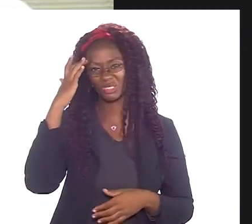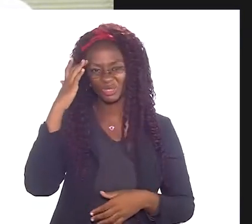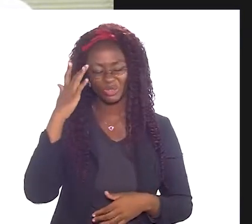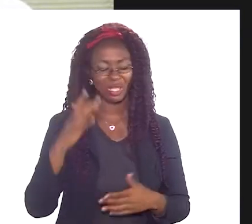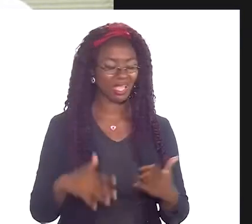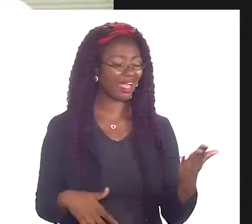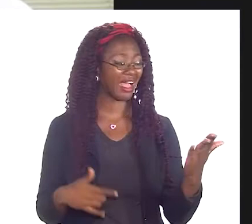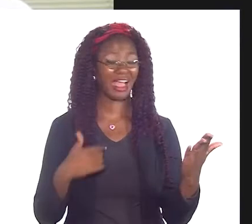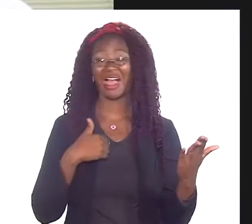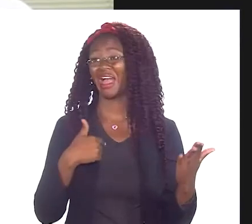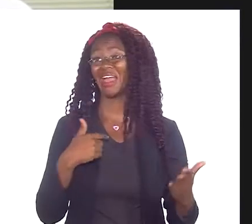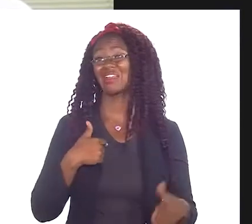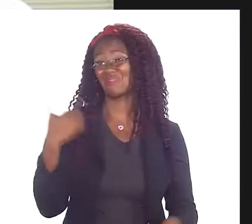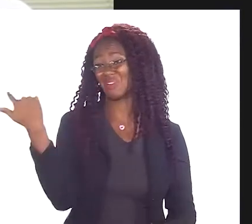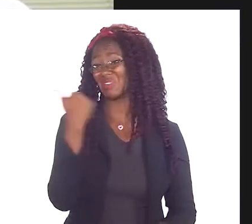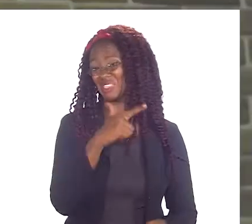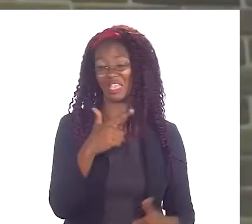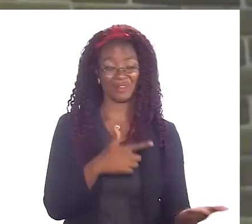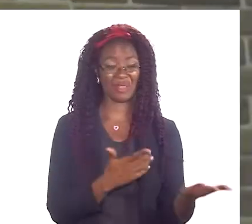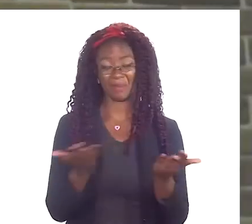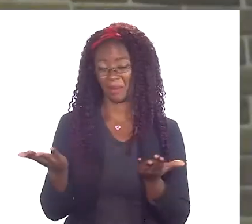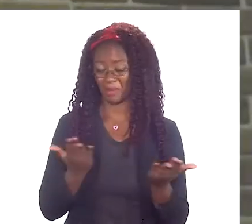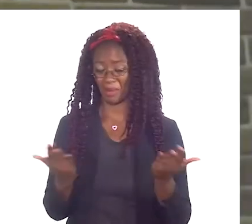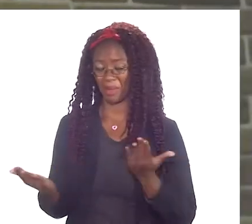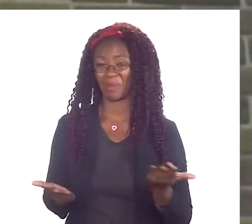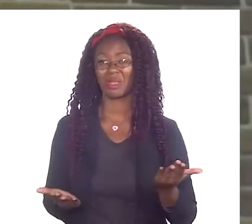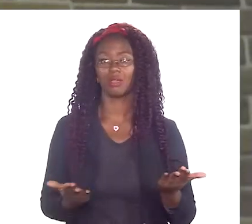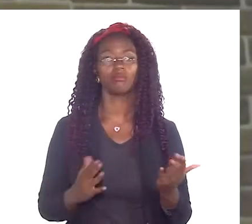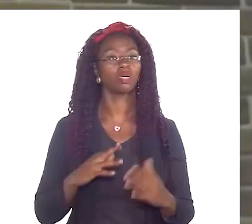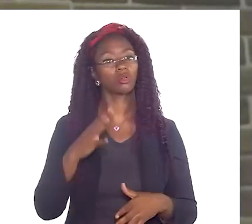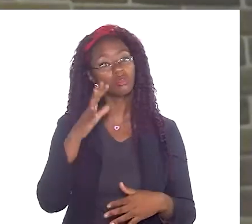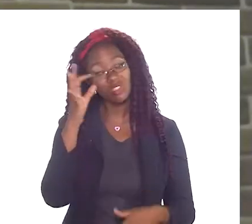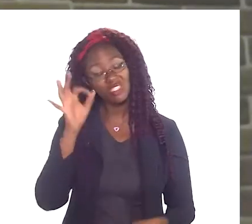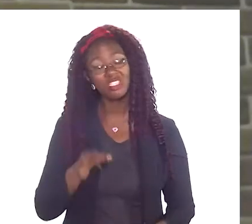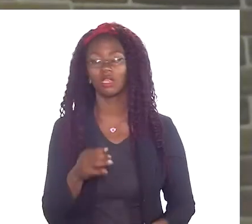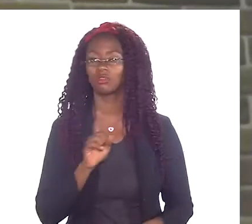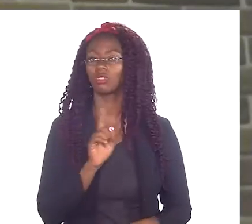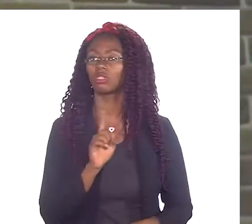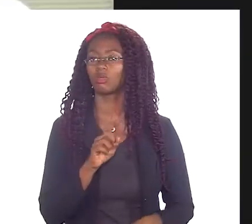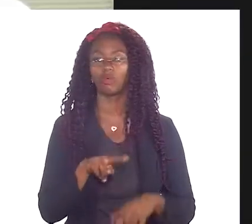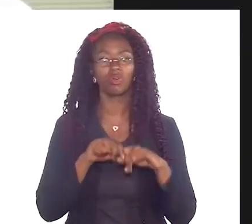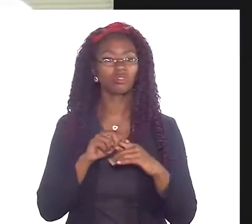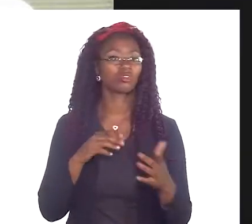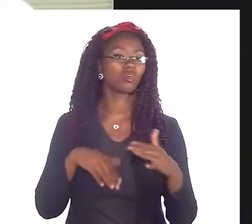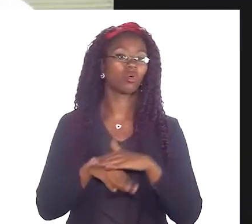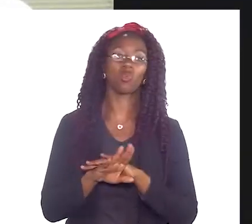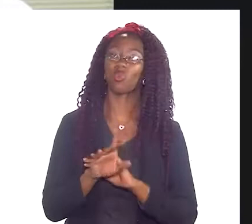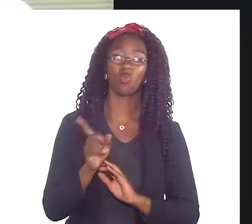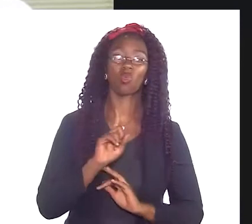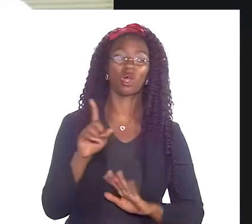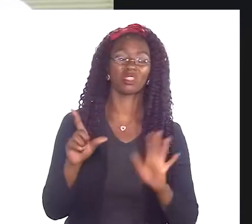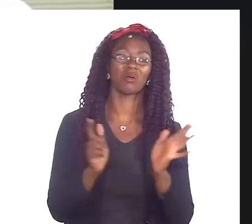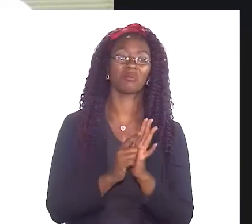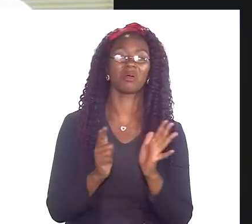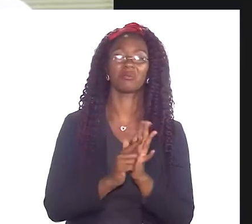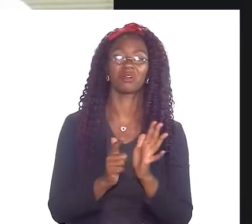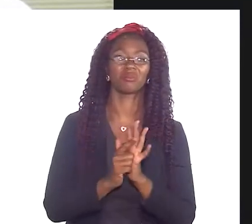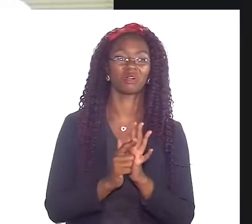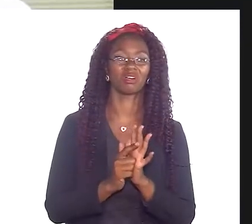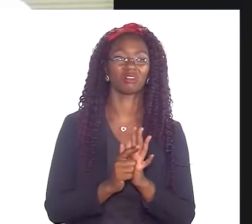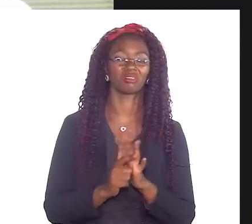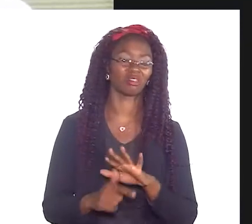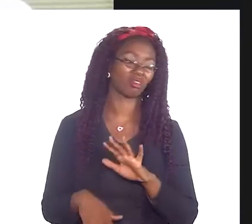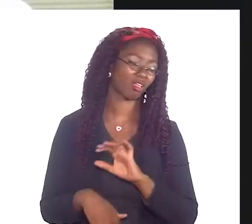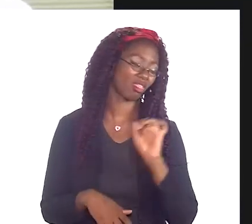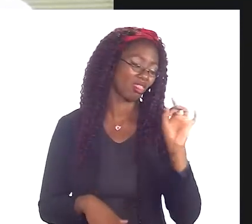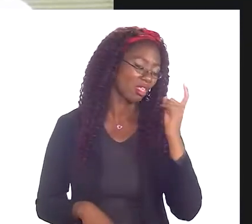de recrutadores, ele tenha maior chance. E com certeza não. Porque o recrutador... Hoje em dia ninguém guarda papel, vai guardar e-mail. Você